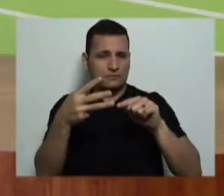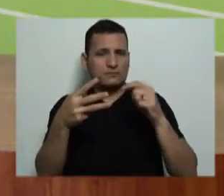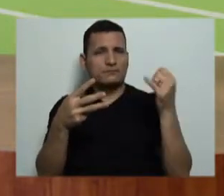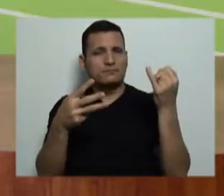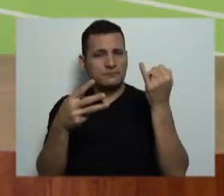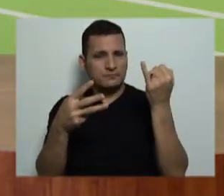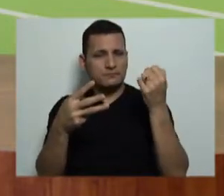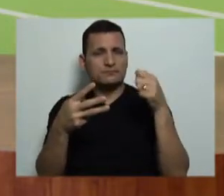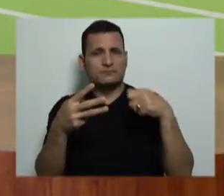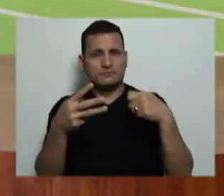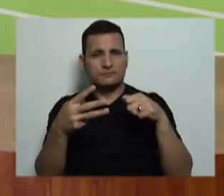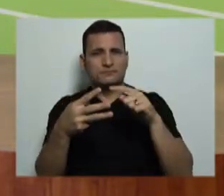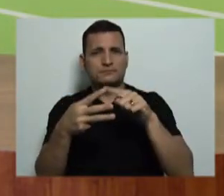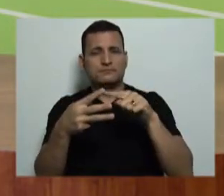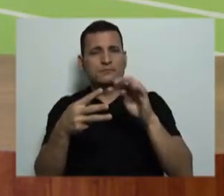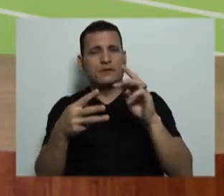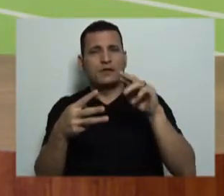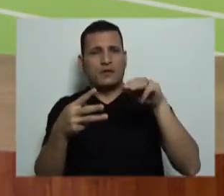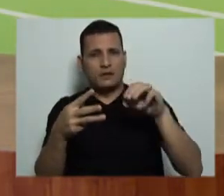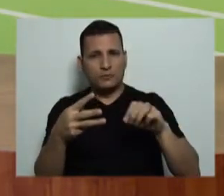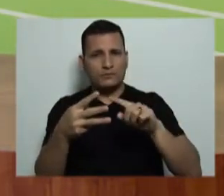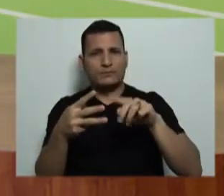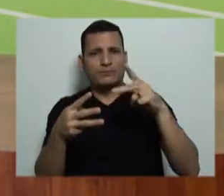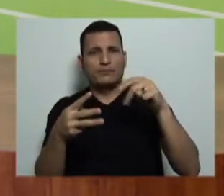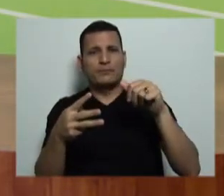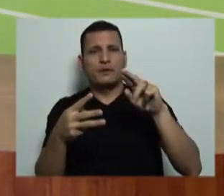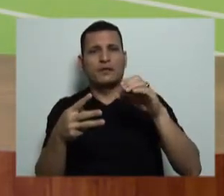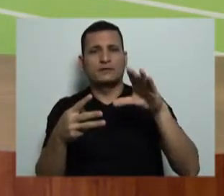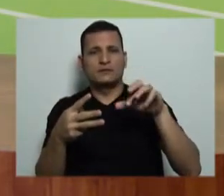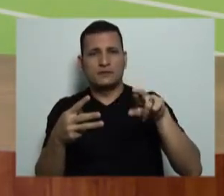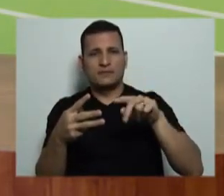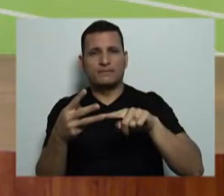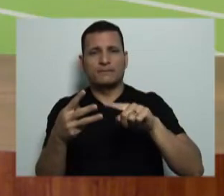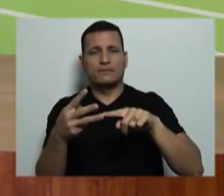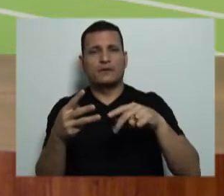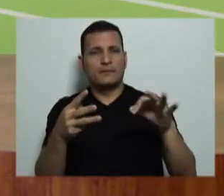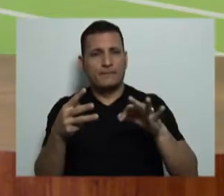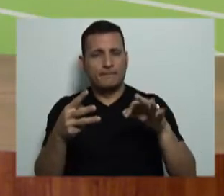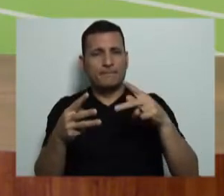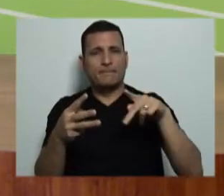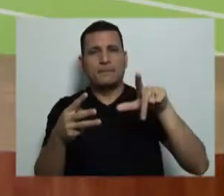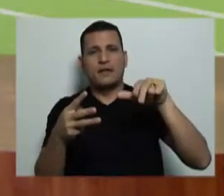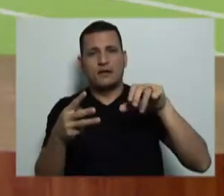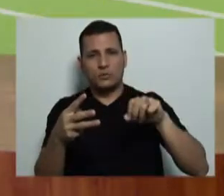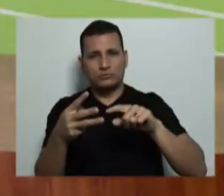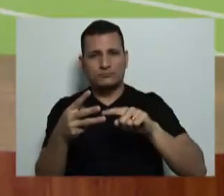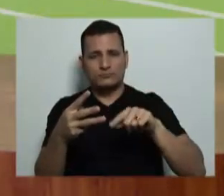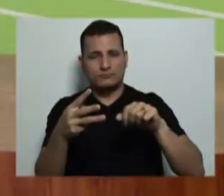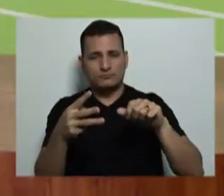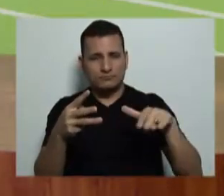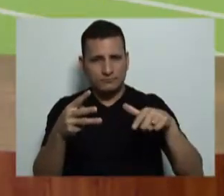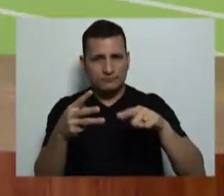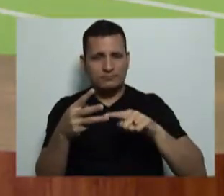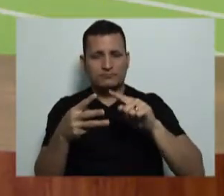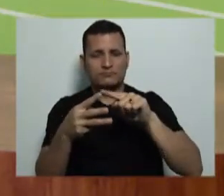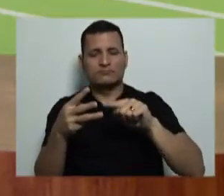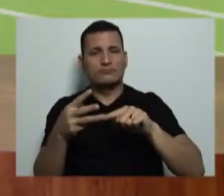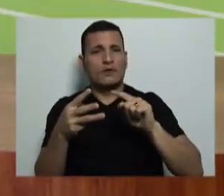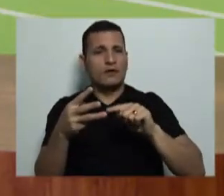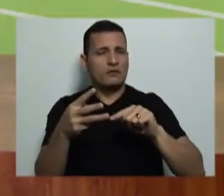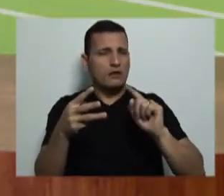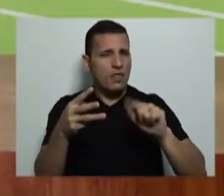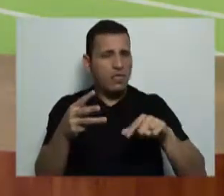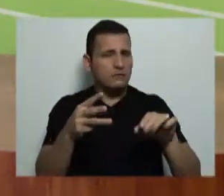termo de compromisso de estágio, o parecer e o plano de atividades, que é o momento. Esse plano de atividades é o momento de planejamento